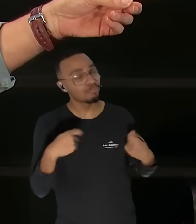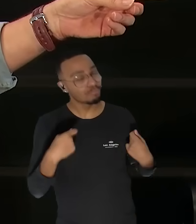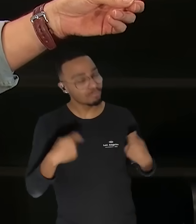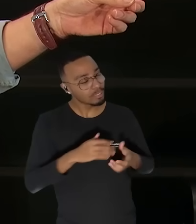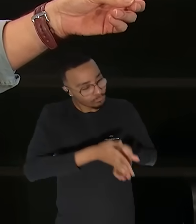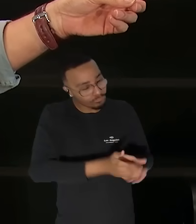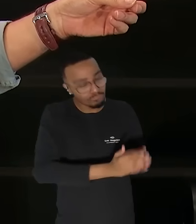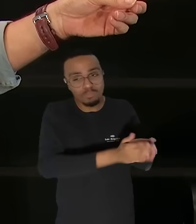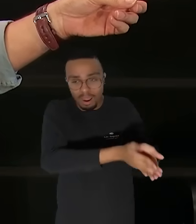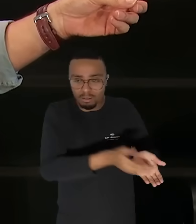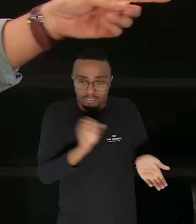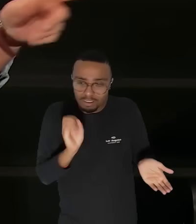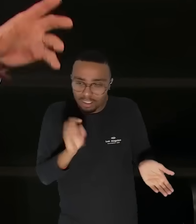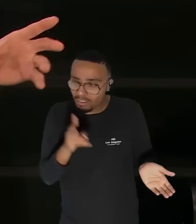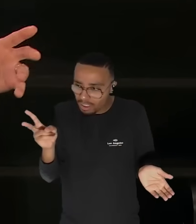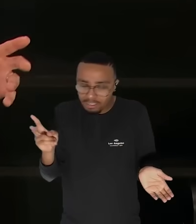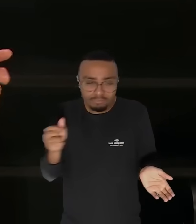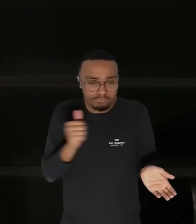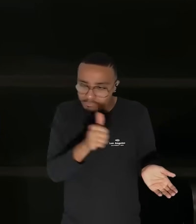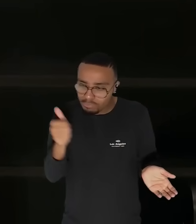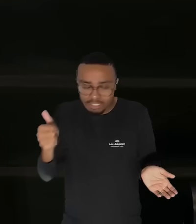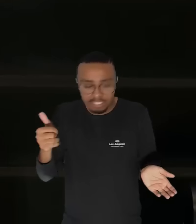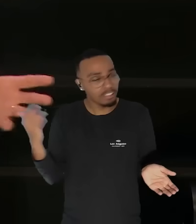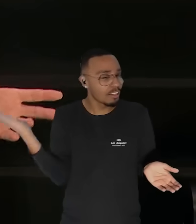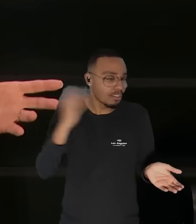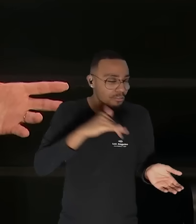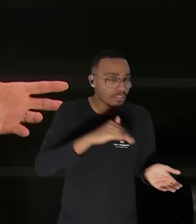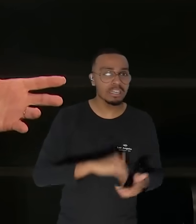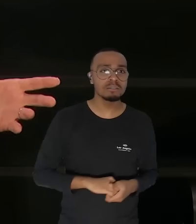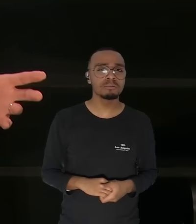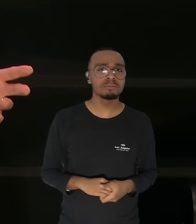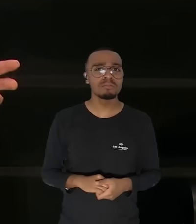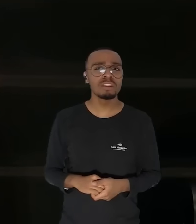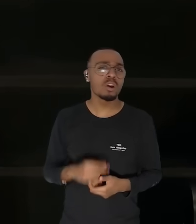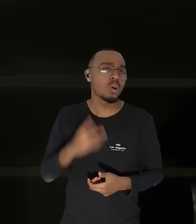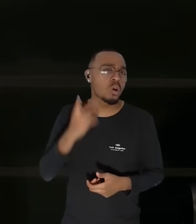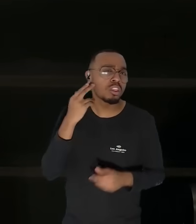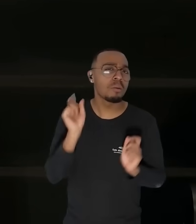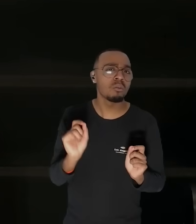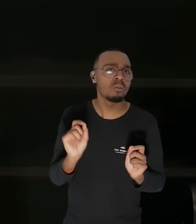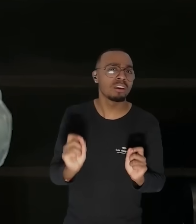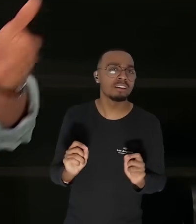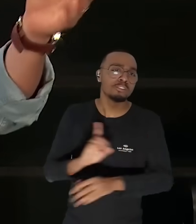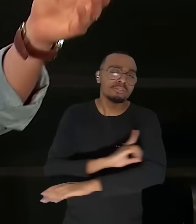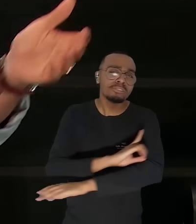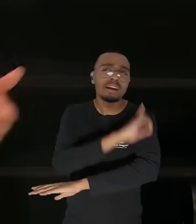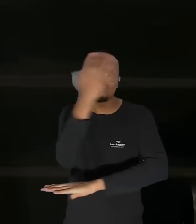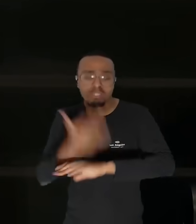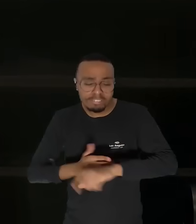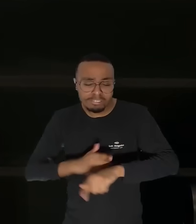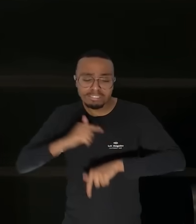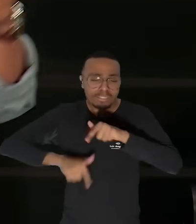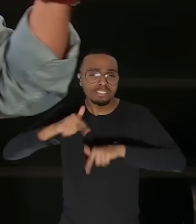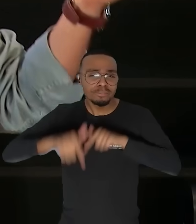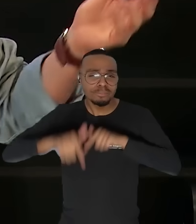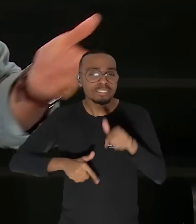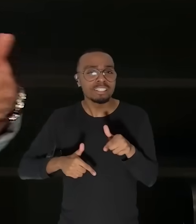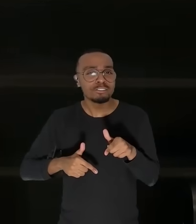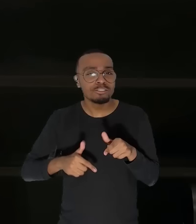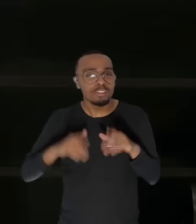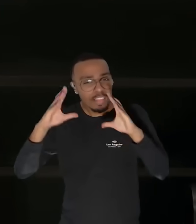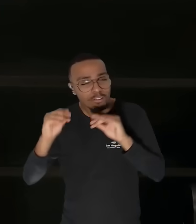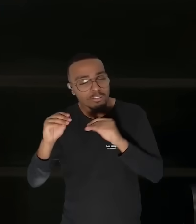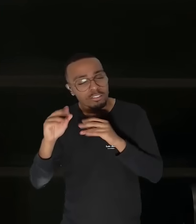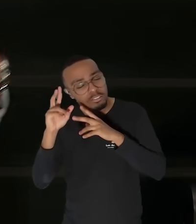lado. Mas Jesus, ninguém entende nada. Jesus diz: nós vamos atravessar. E o que que tem do outro lado?